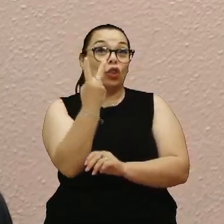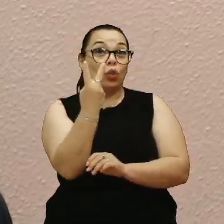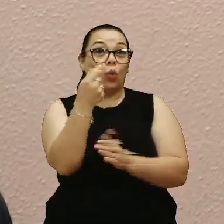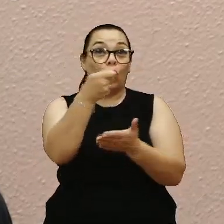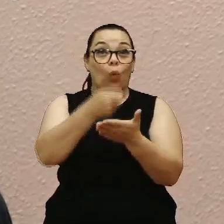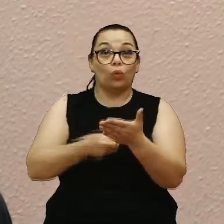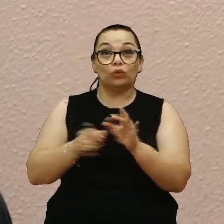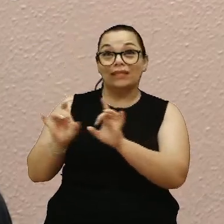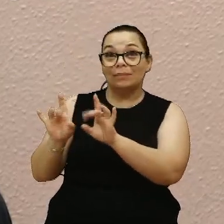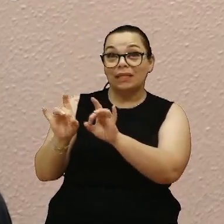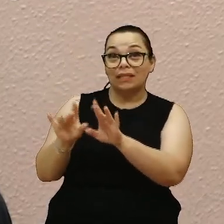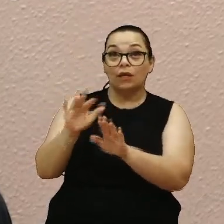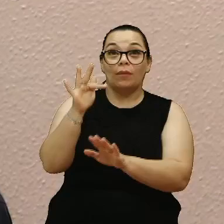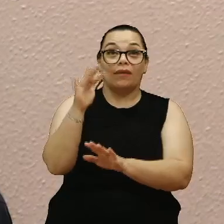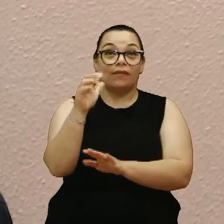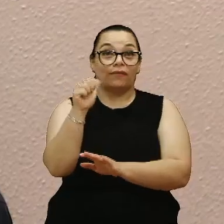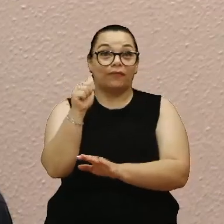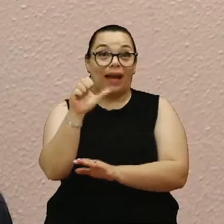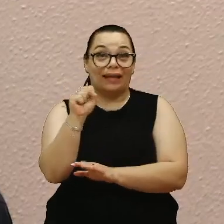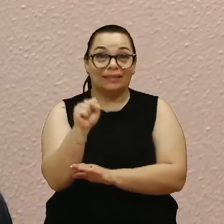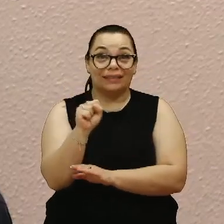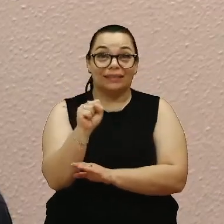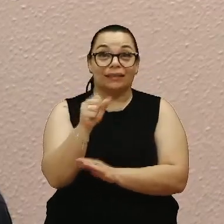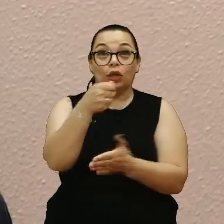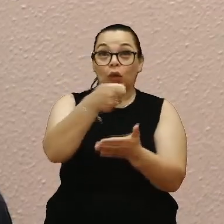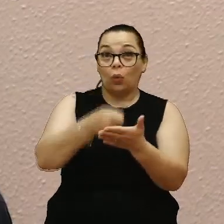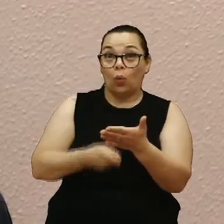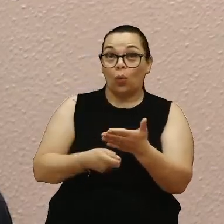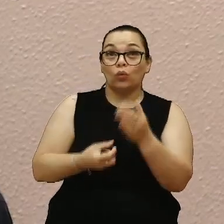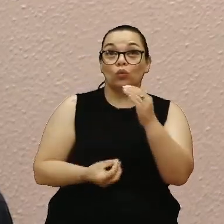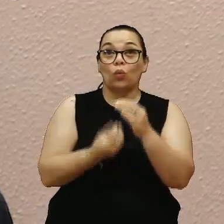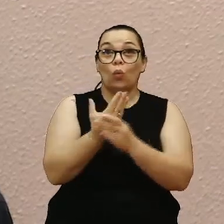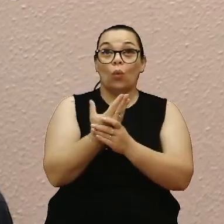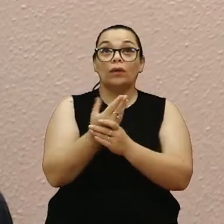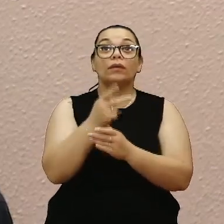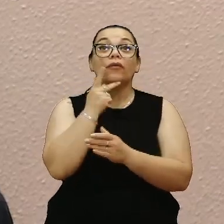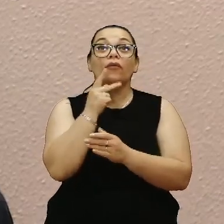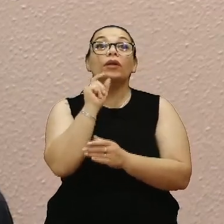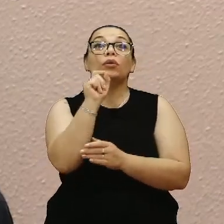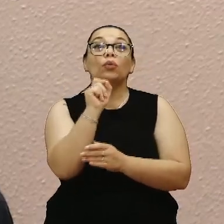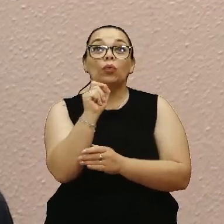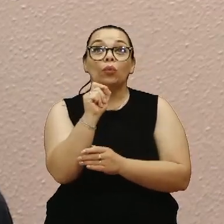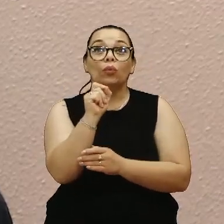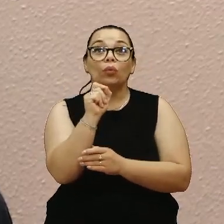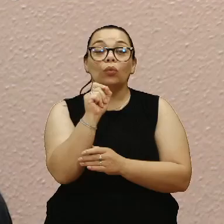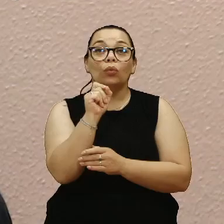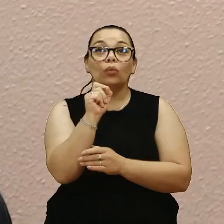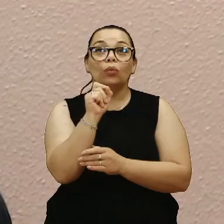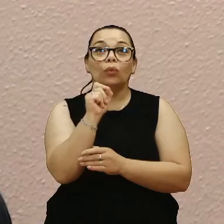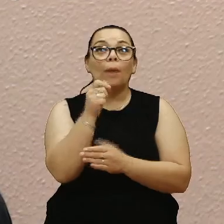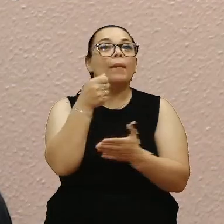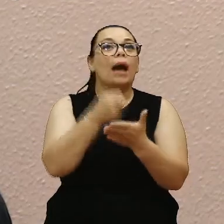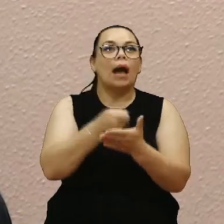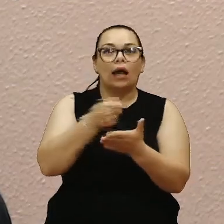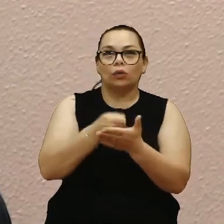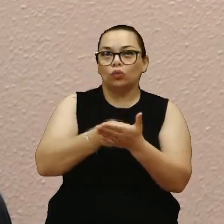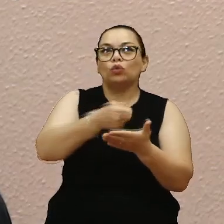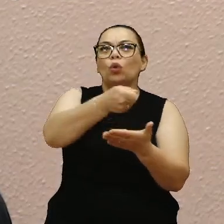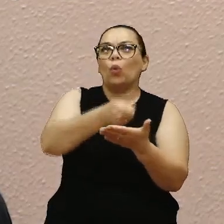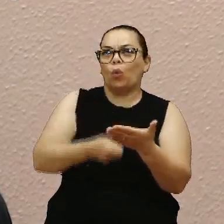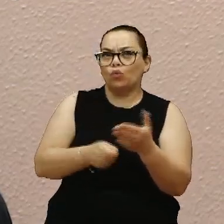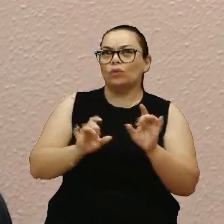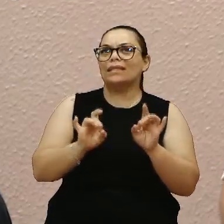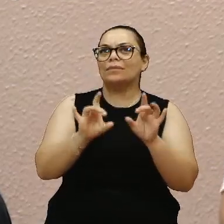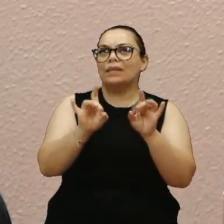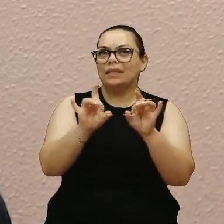concursos específicos para a FAS. E quando tu realiza concurso, tu está dizendo, e é toda uma luta para que tivesse concursos